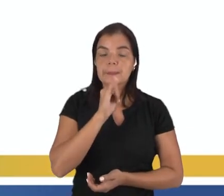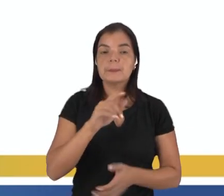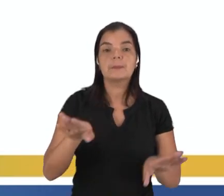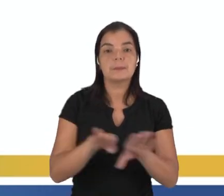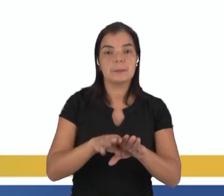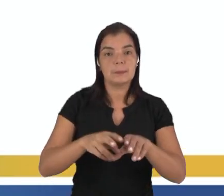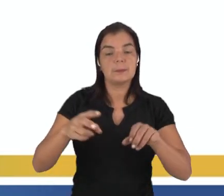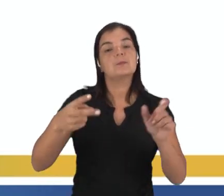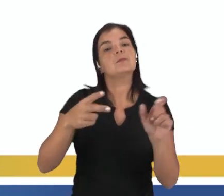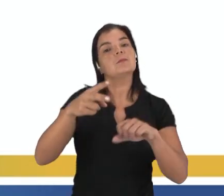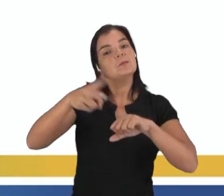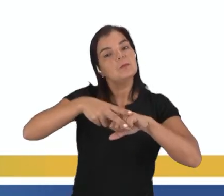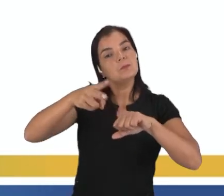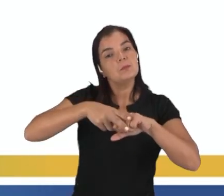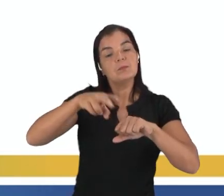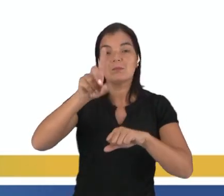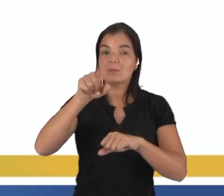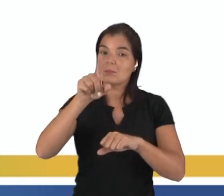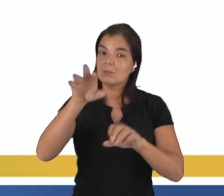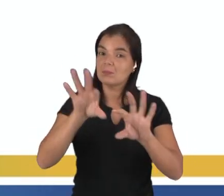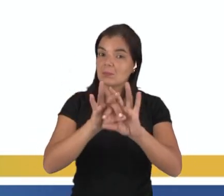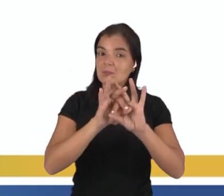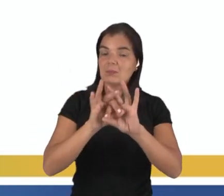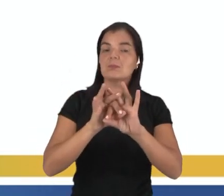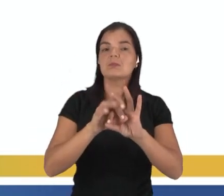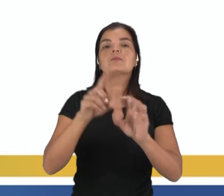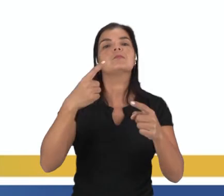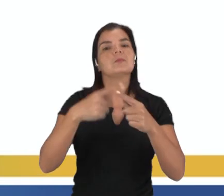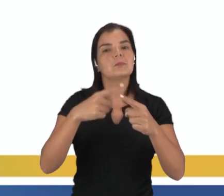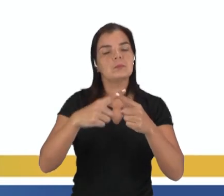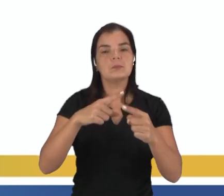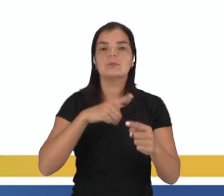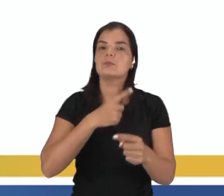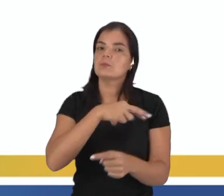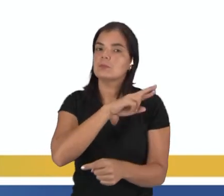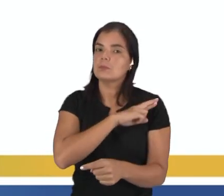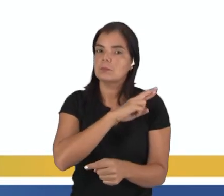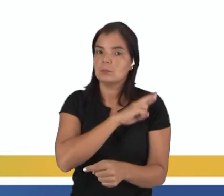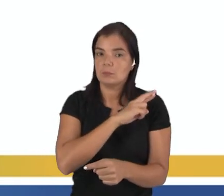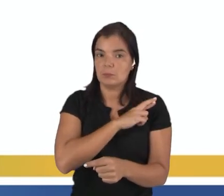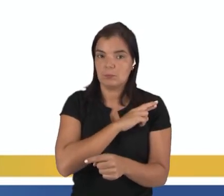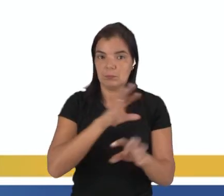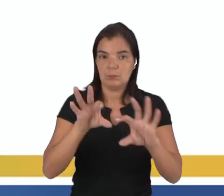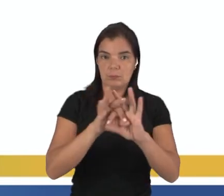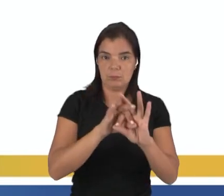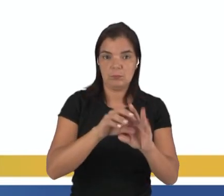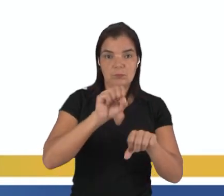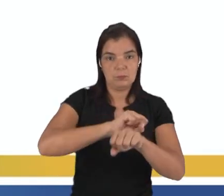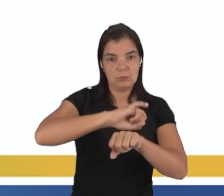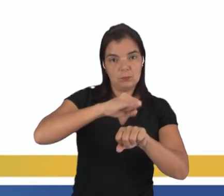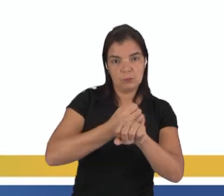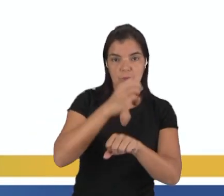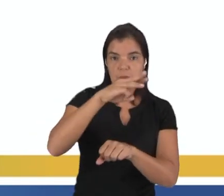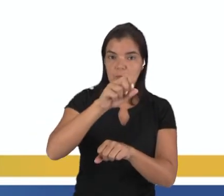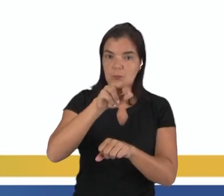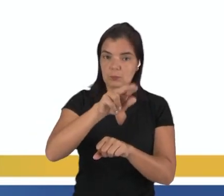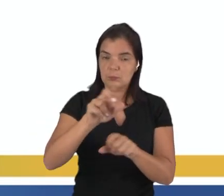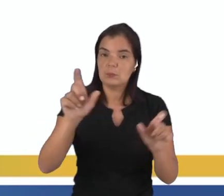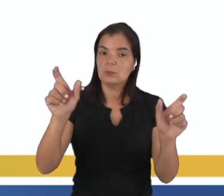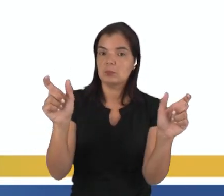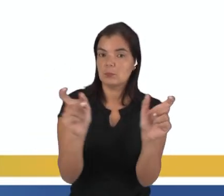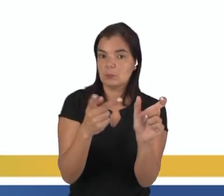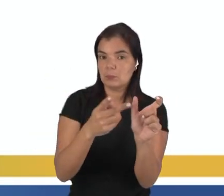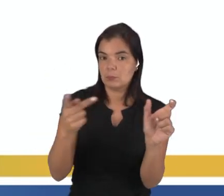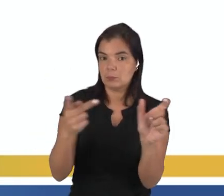temos, o verbo é chamado de verbo de ligação, pois ele possui uma função de ponte entre o sujeito Maria e entre